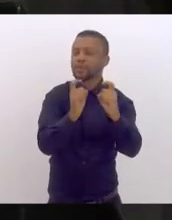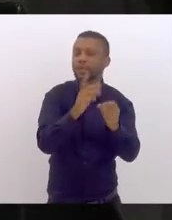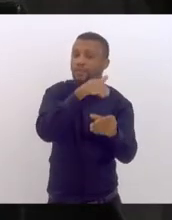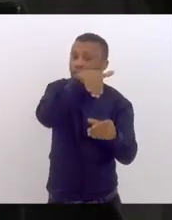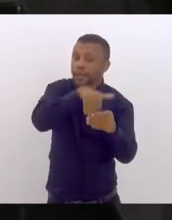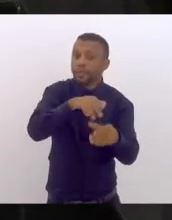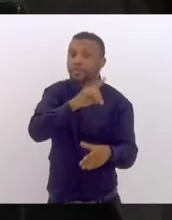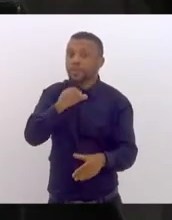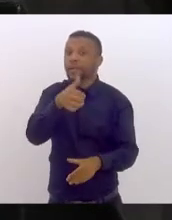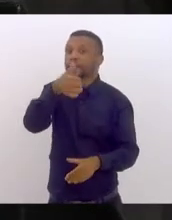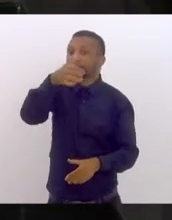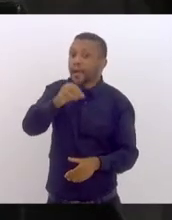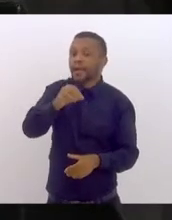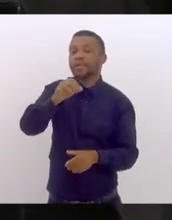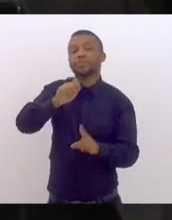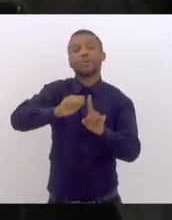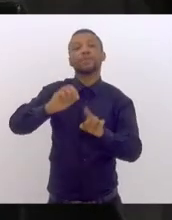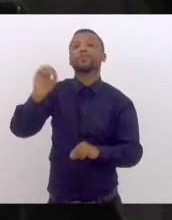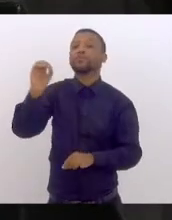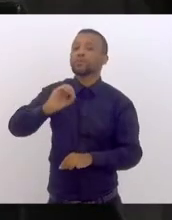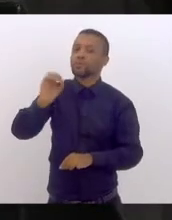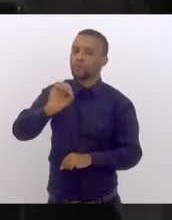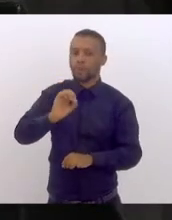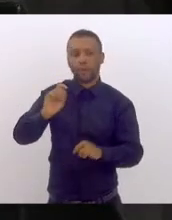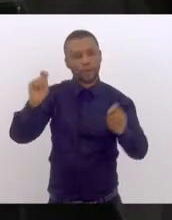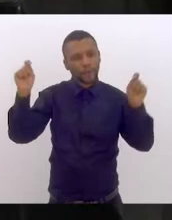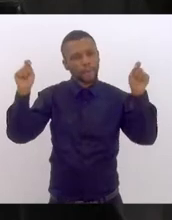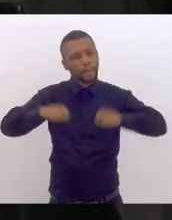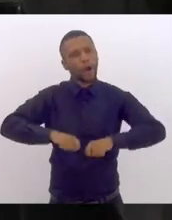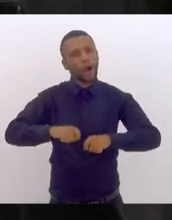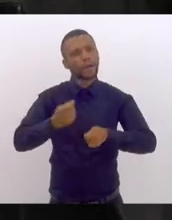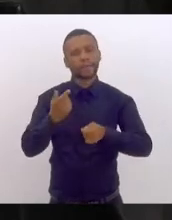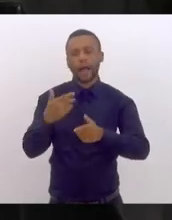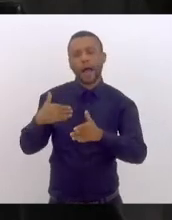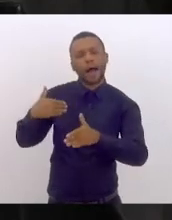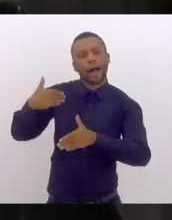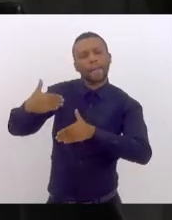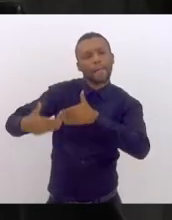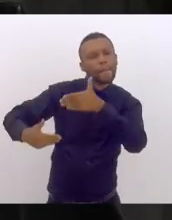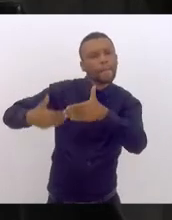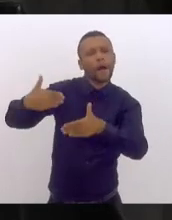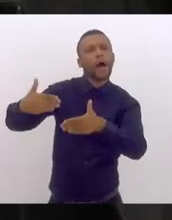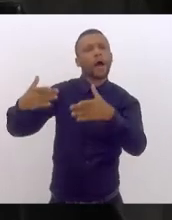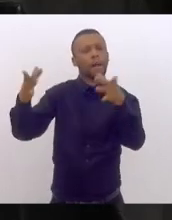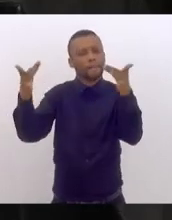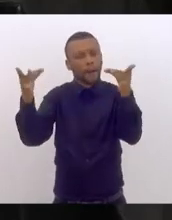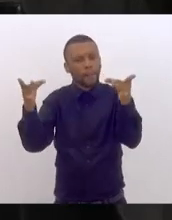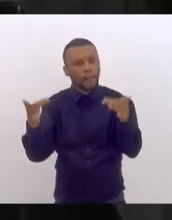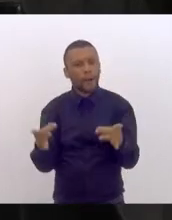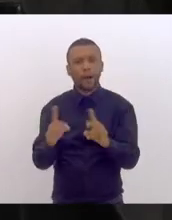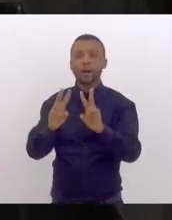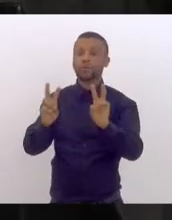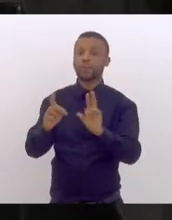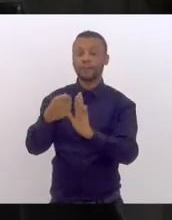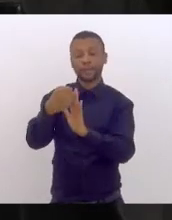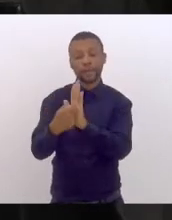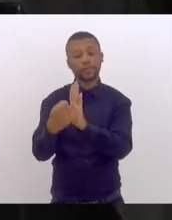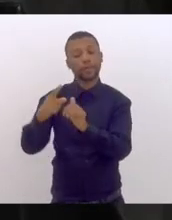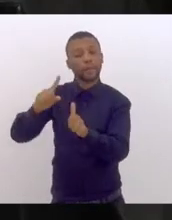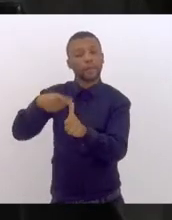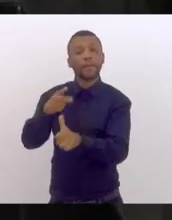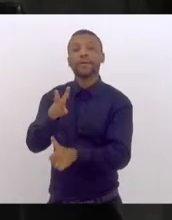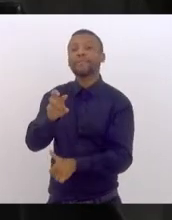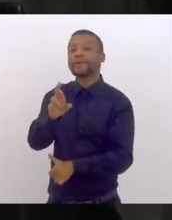dez de outubro possa digamos avançar mais em relação a esta primeira versão que